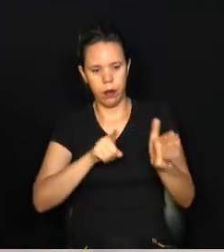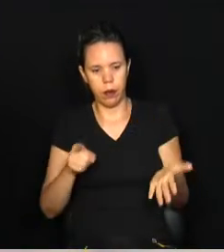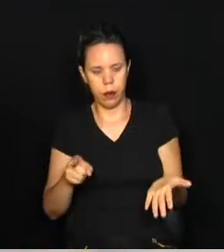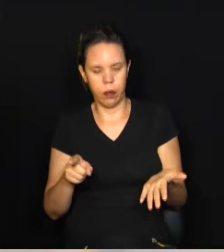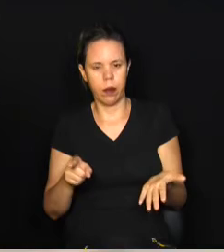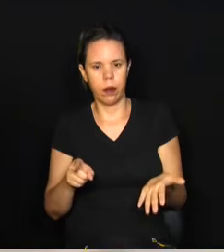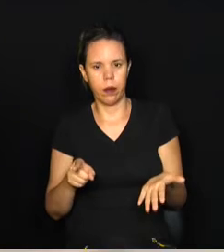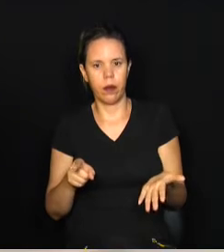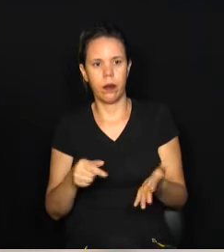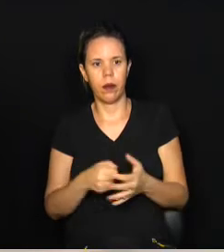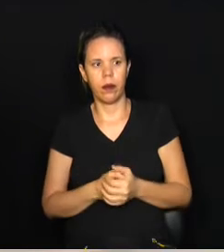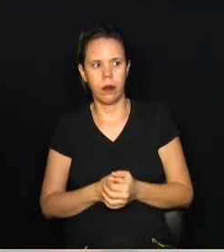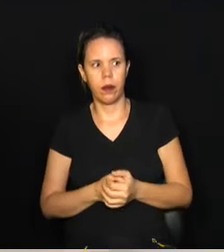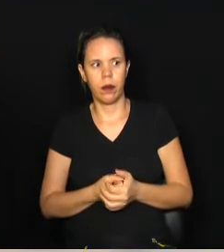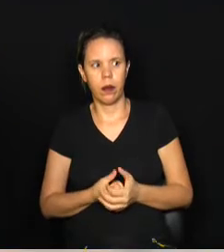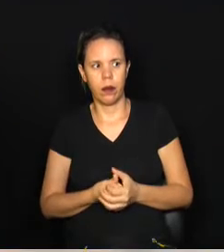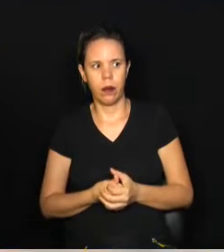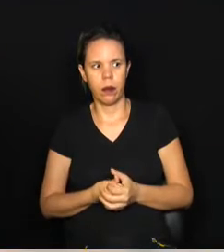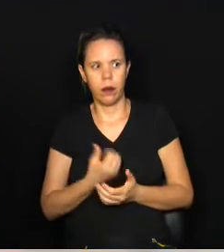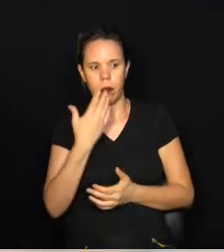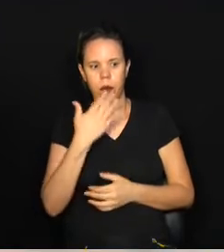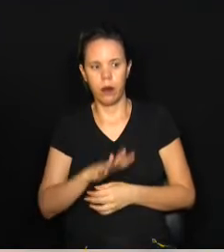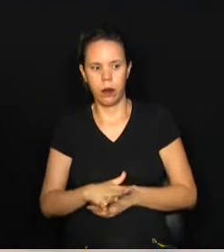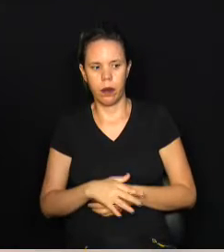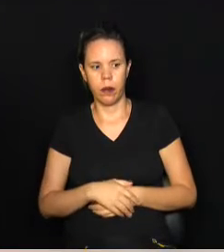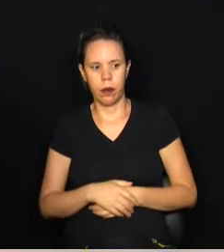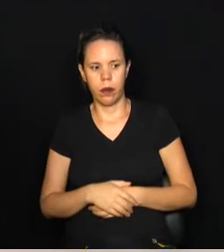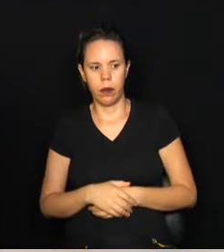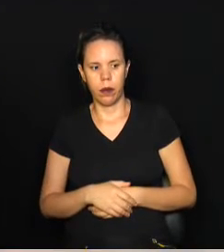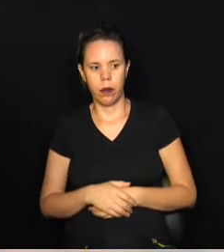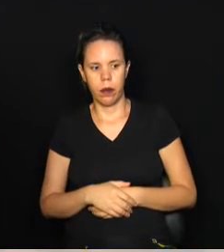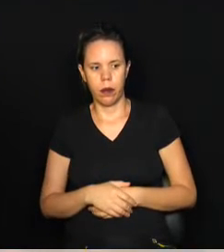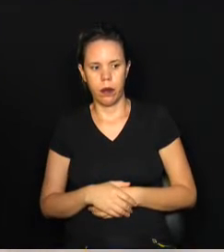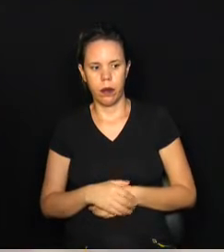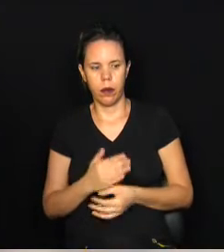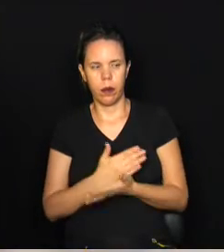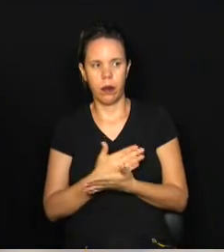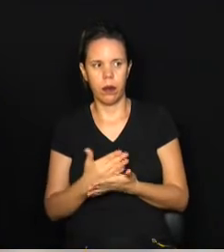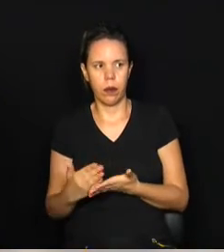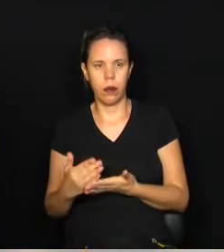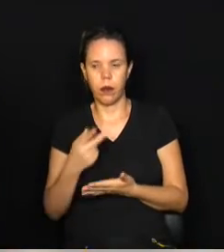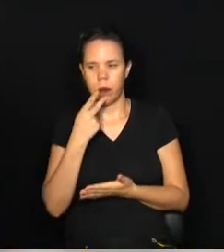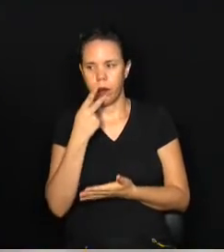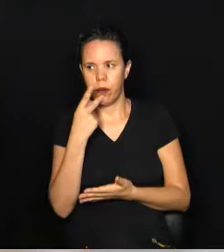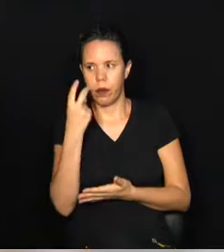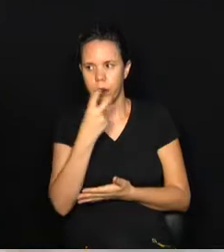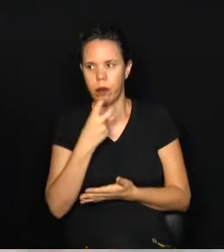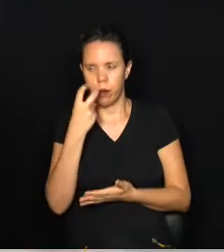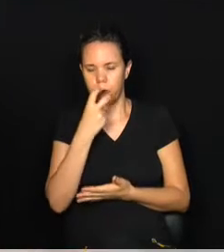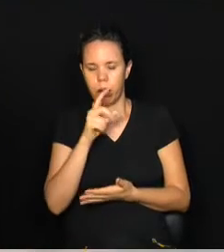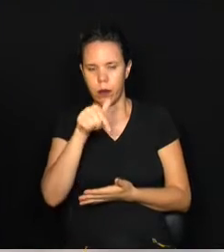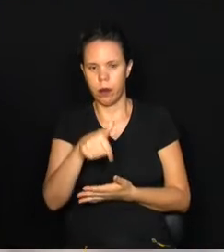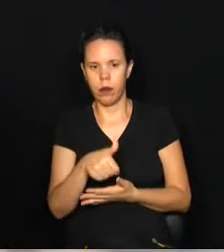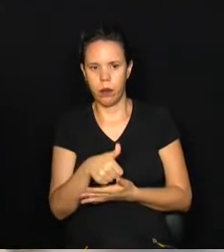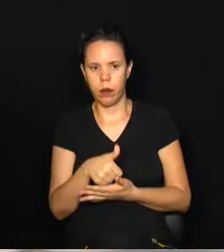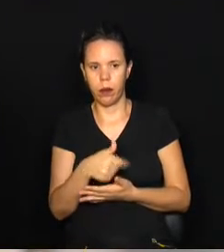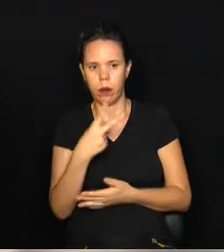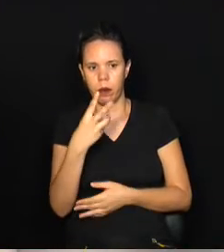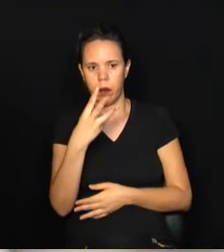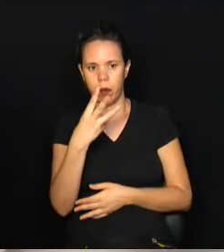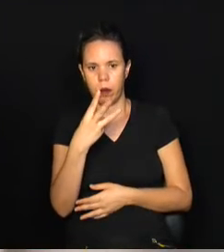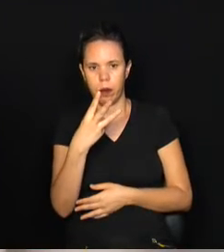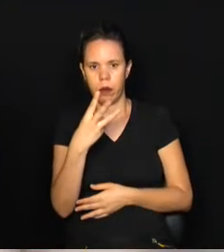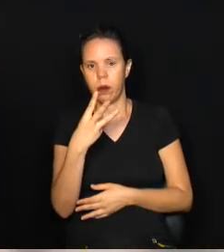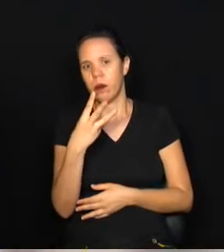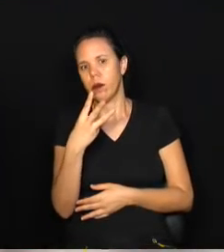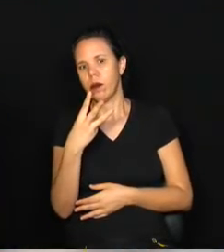lá uma criança, ela vai começar a falar, daí 3 anos, às vezes um